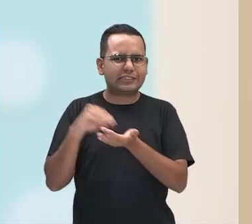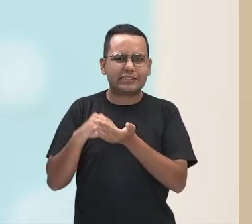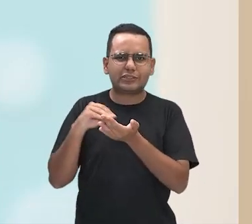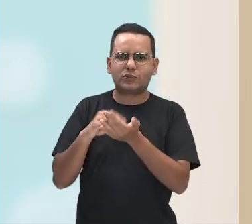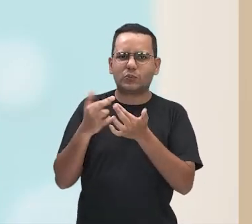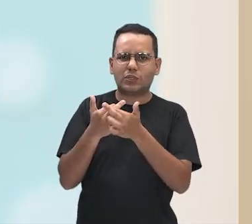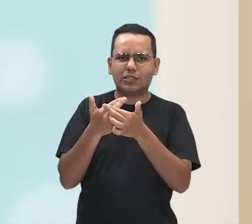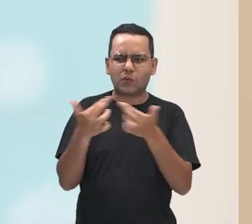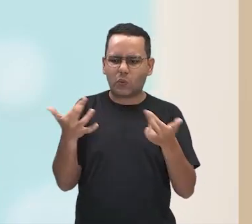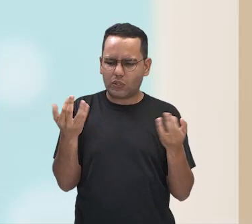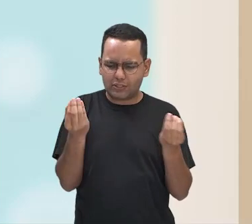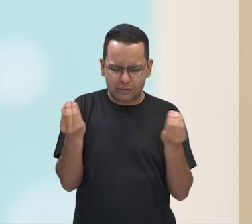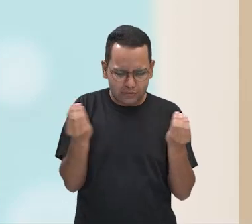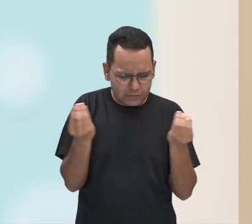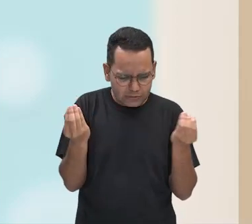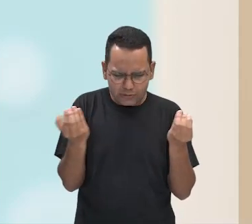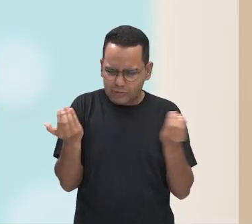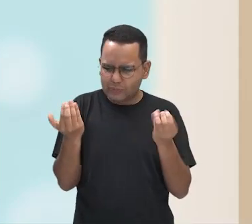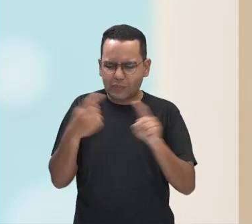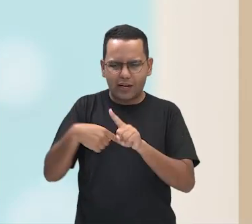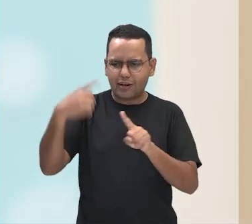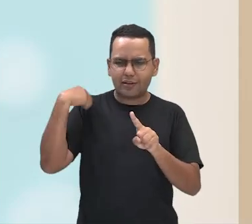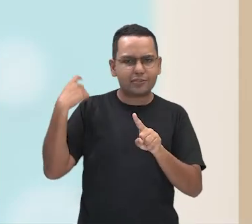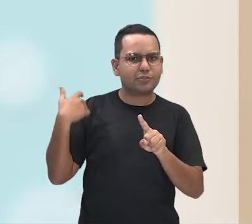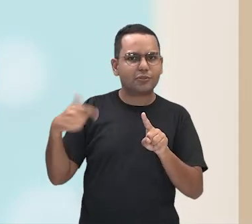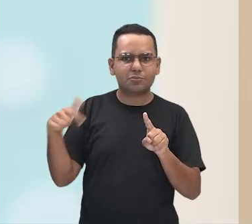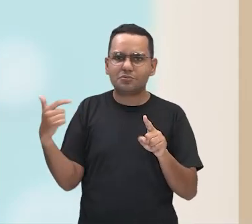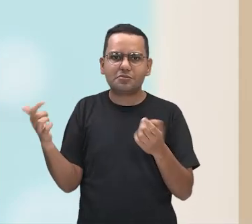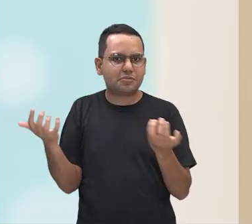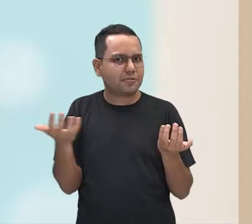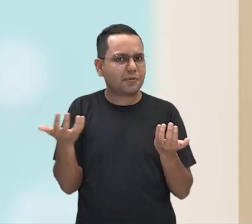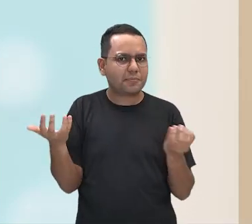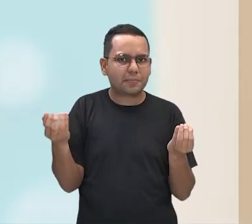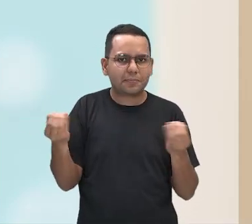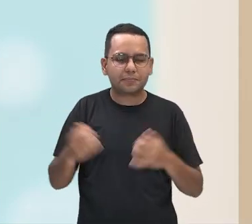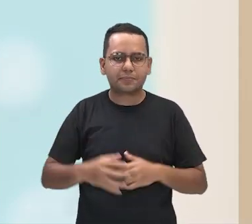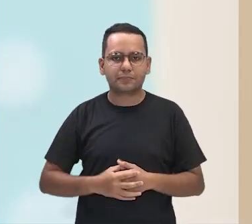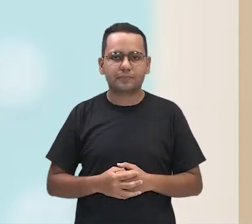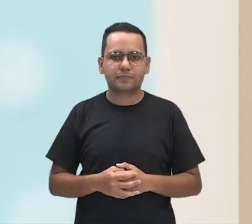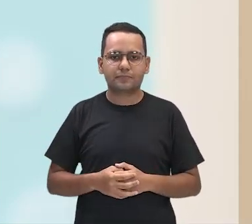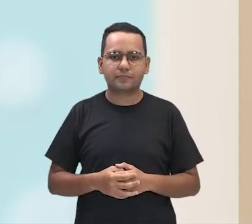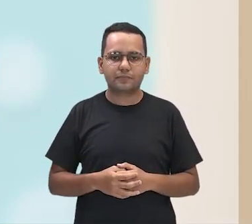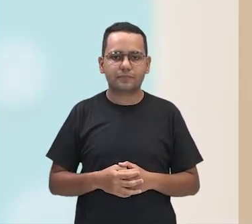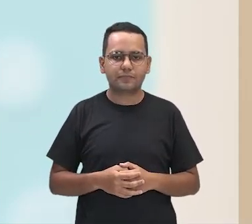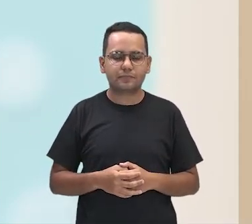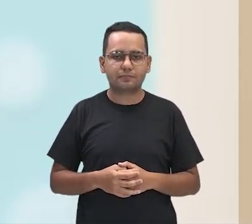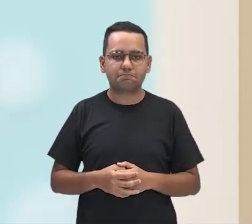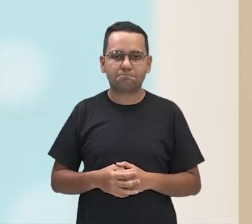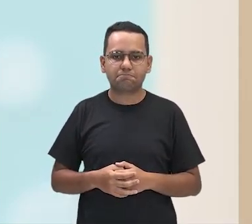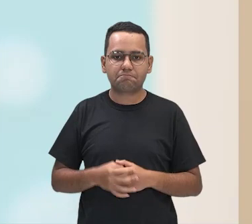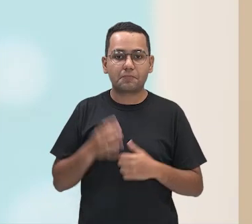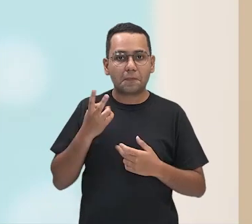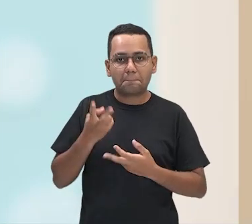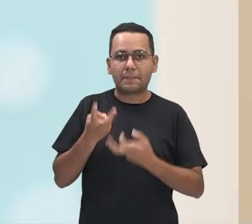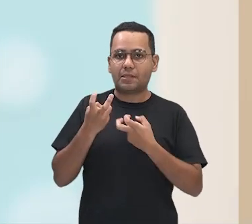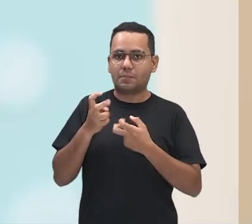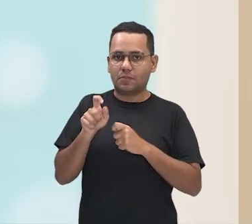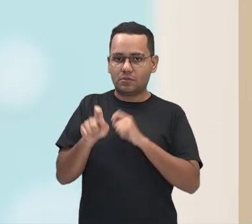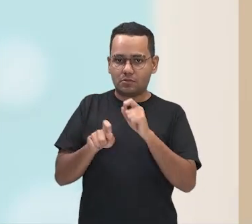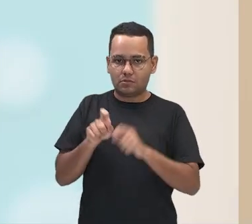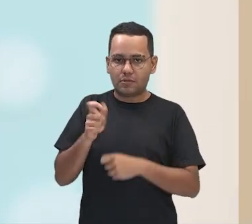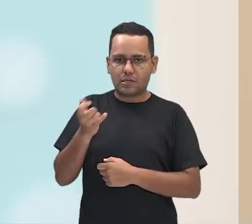e agora? Antigamente nem tinha celular, né, gente? Mas hoje, o que essa tecnologia permite,